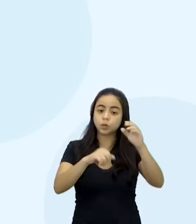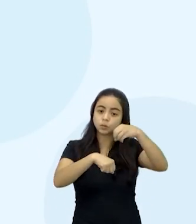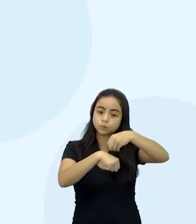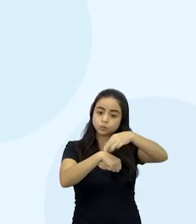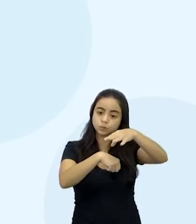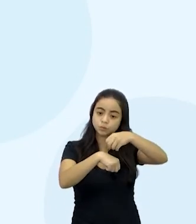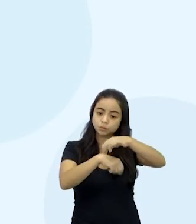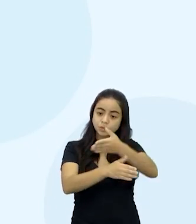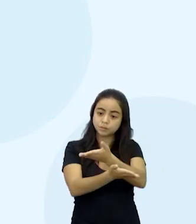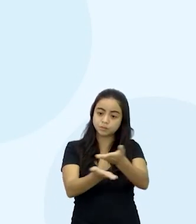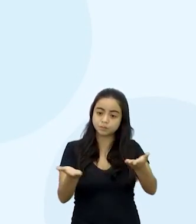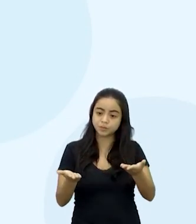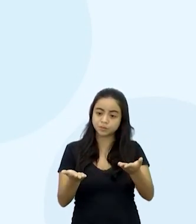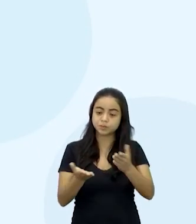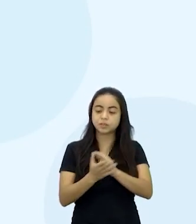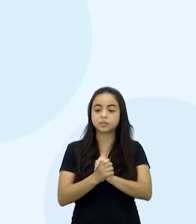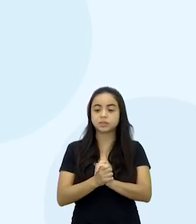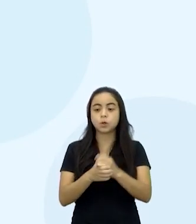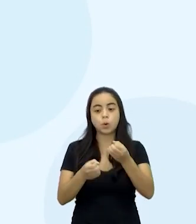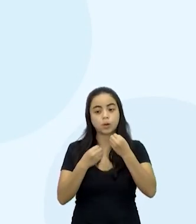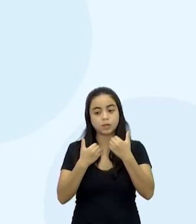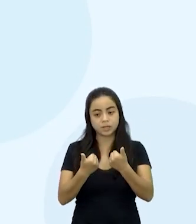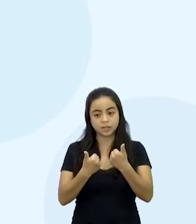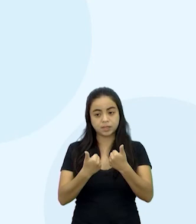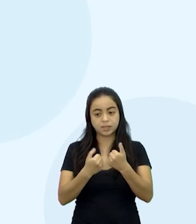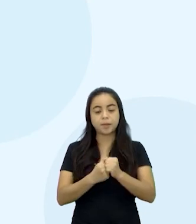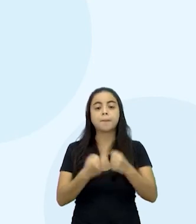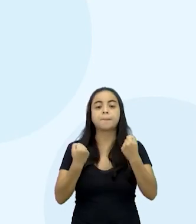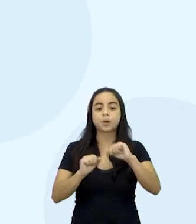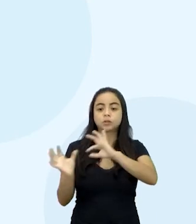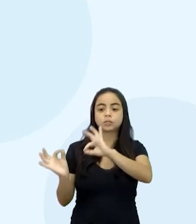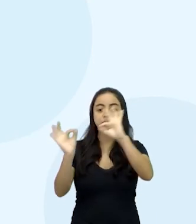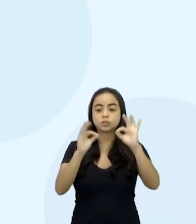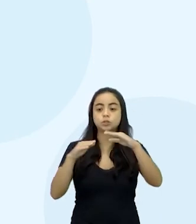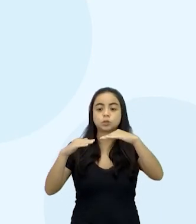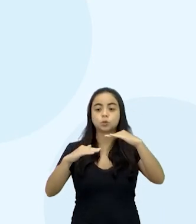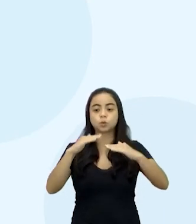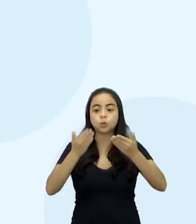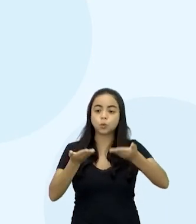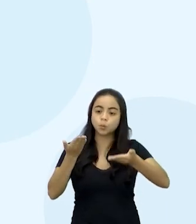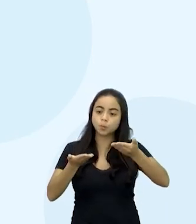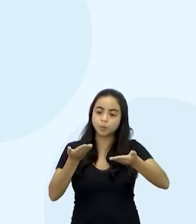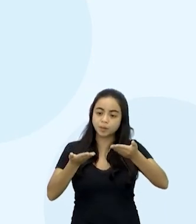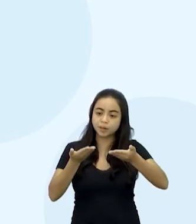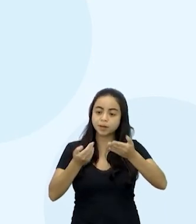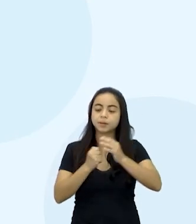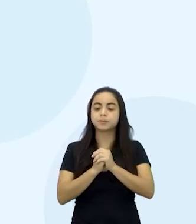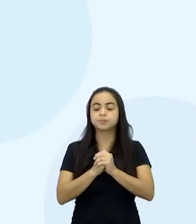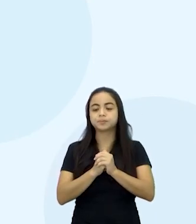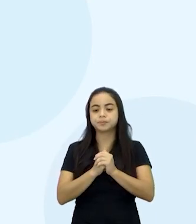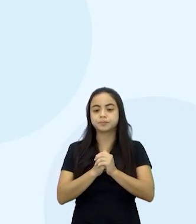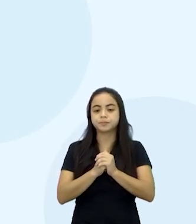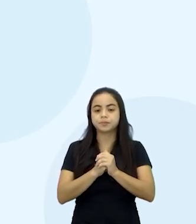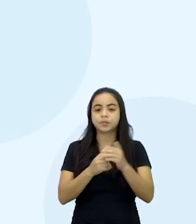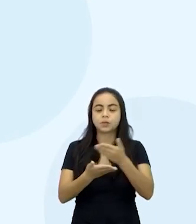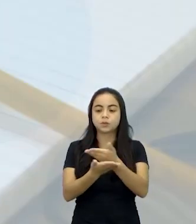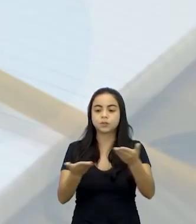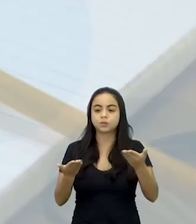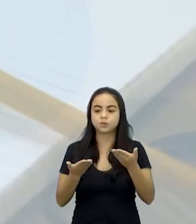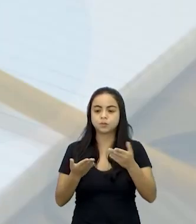sugestão para vocês, tá bom? Vocês podem assistir, comparar aí, relacionar com o que nós já vimos, com o que